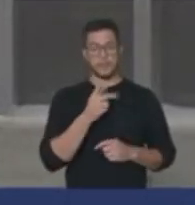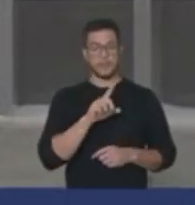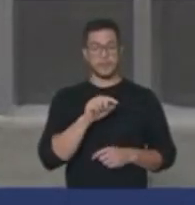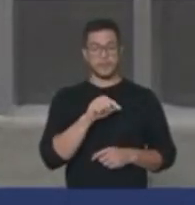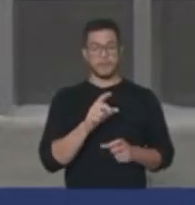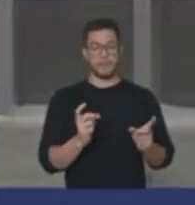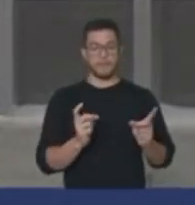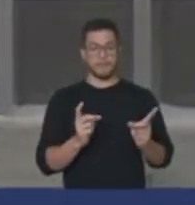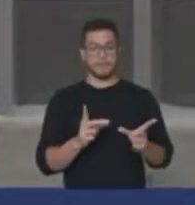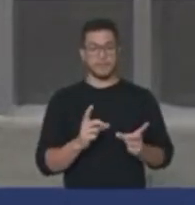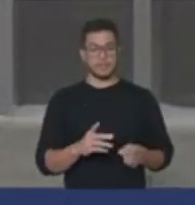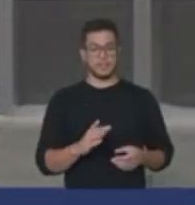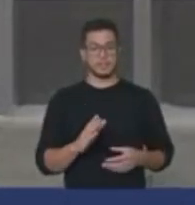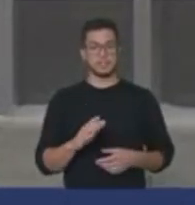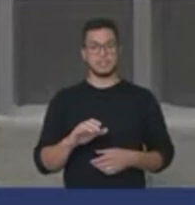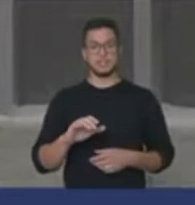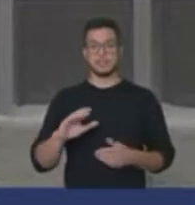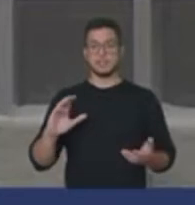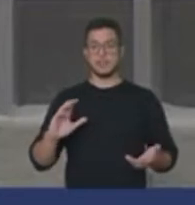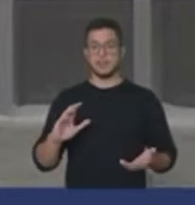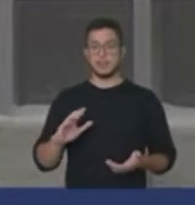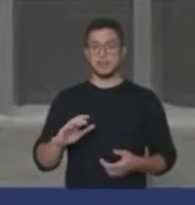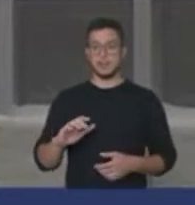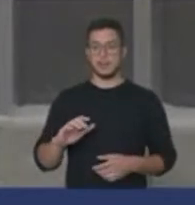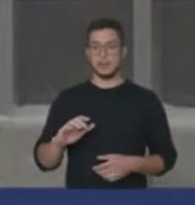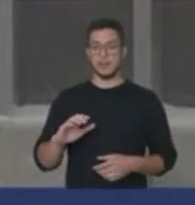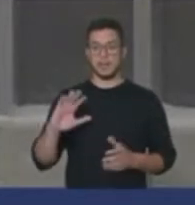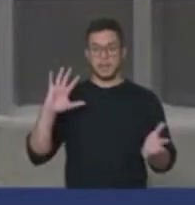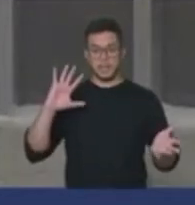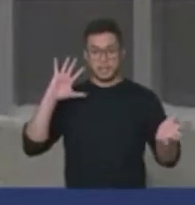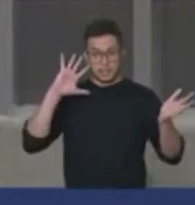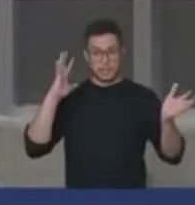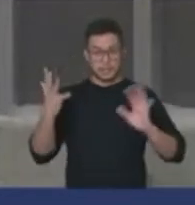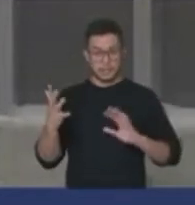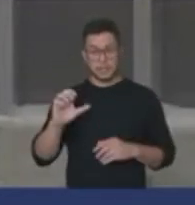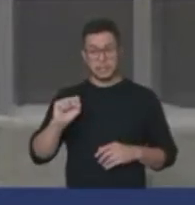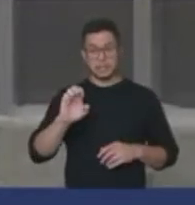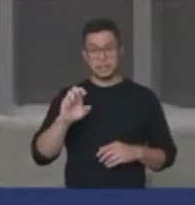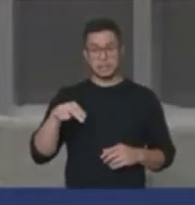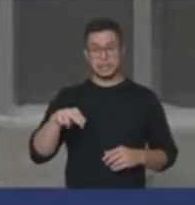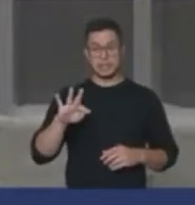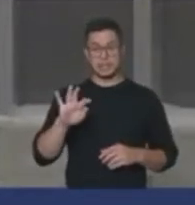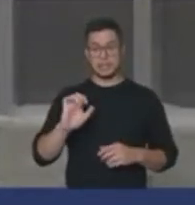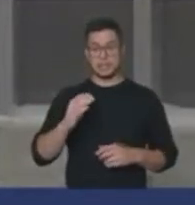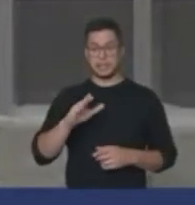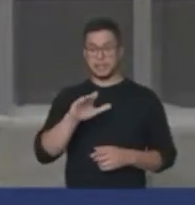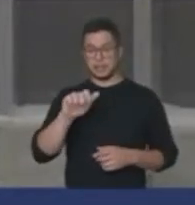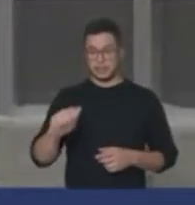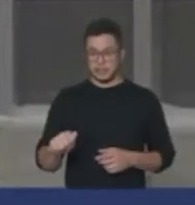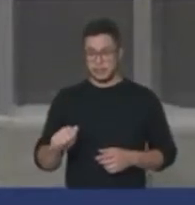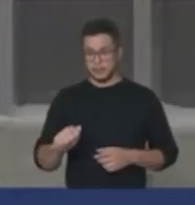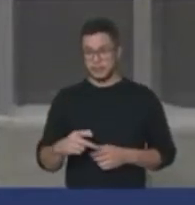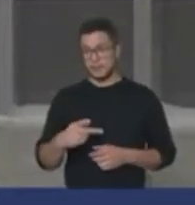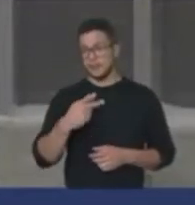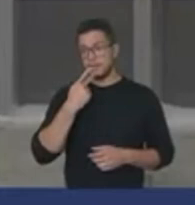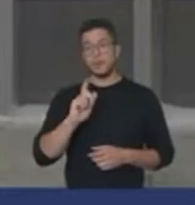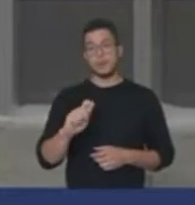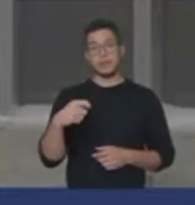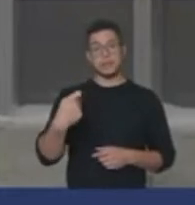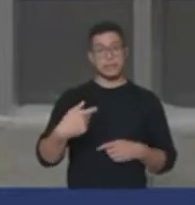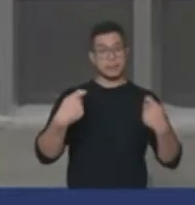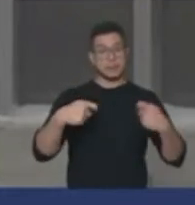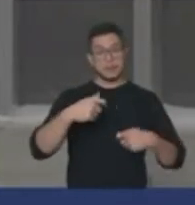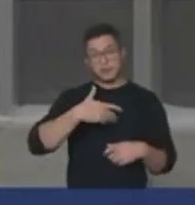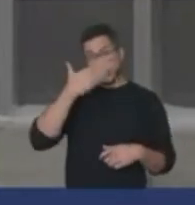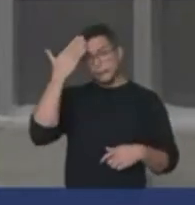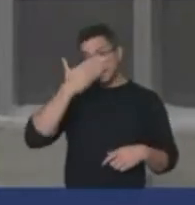E o Gilmar Mendes respondeu que quem tinha que provar alguma coisa que não vendia sentença era Sérgio Moro. Porque